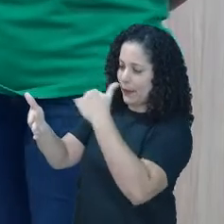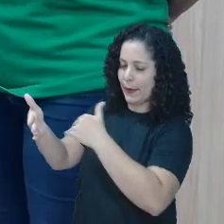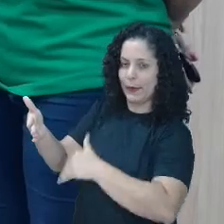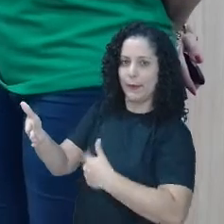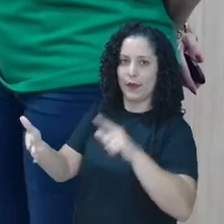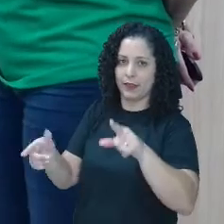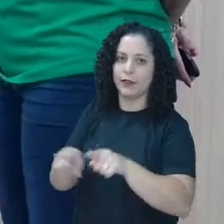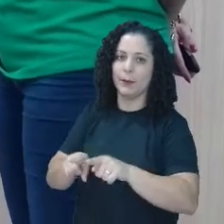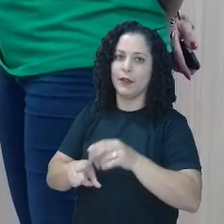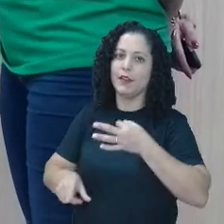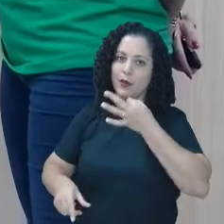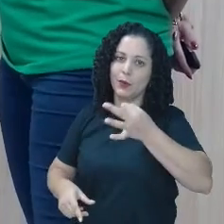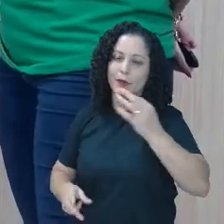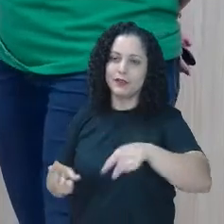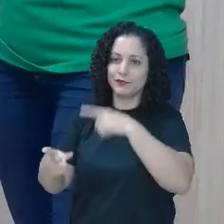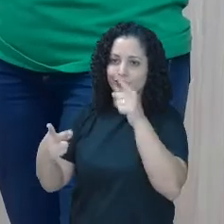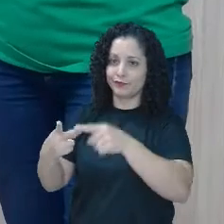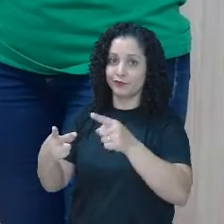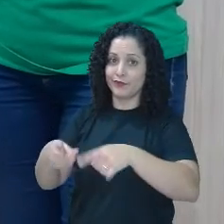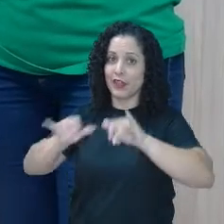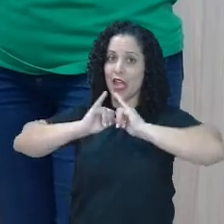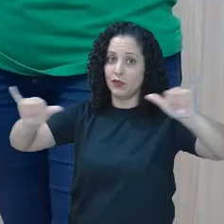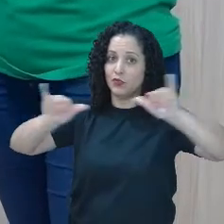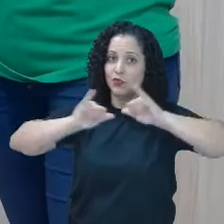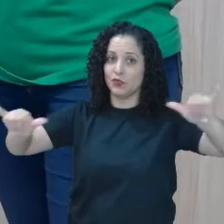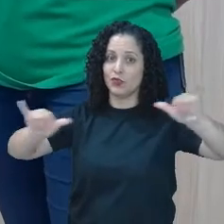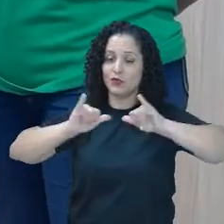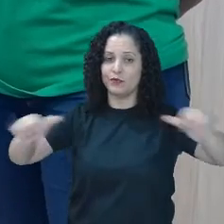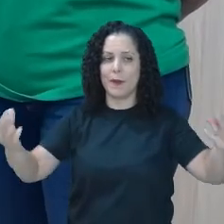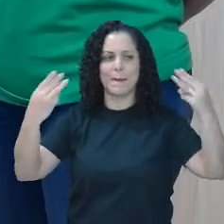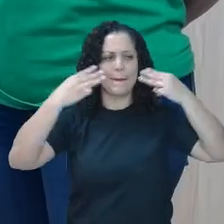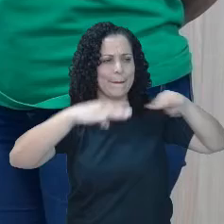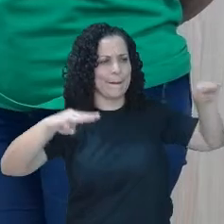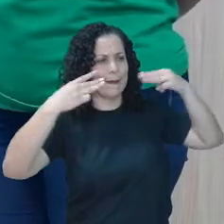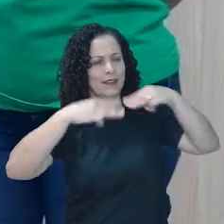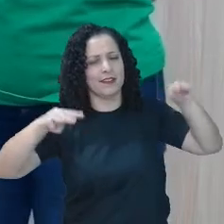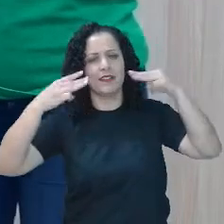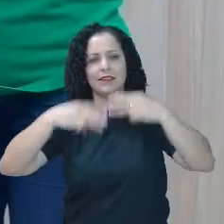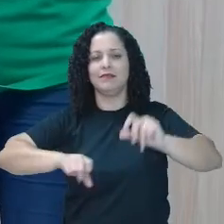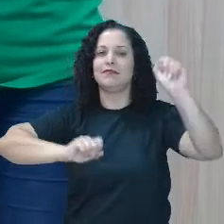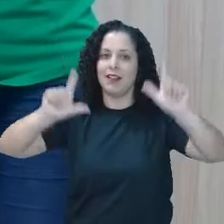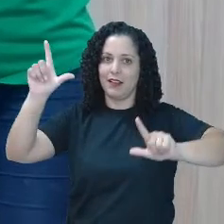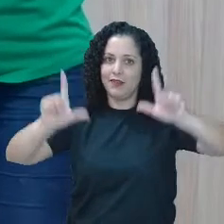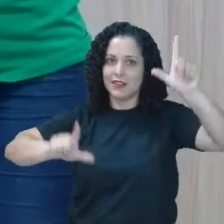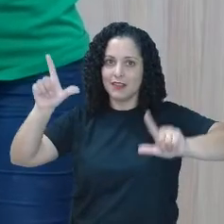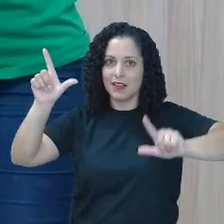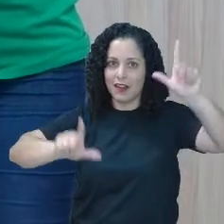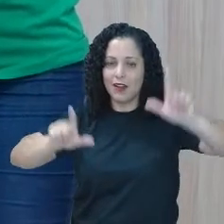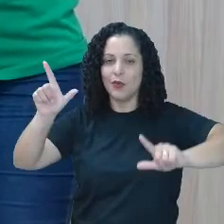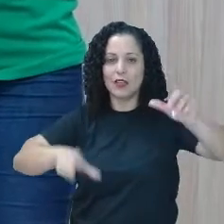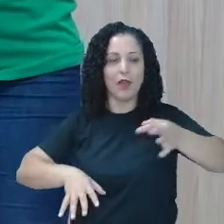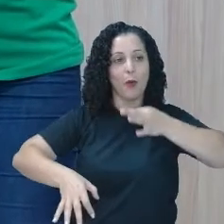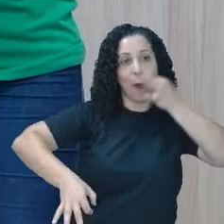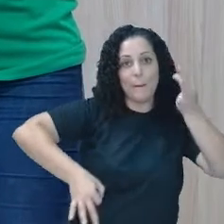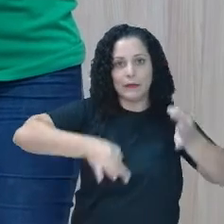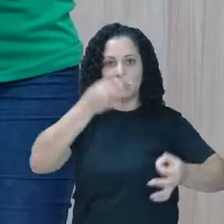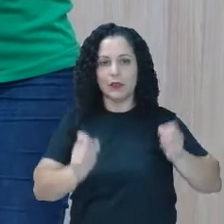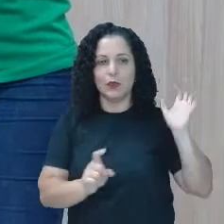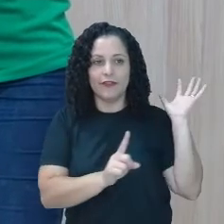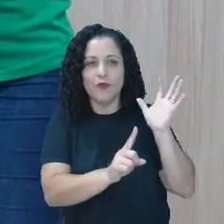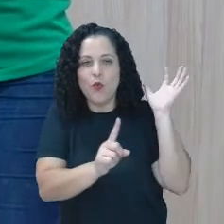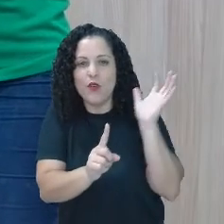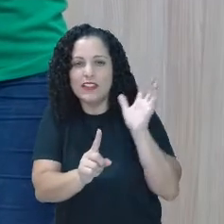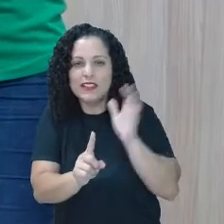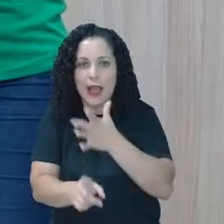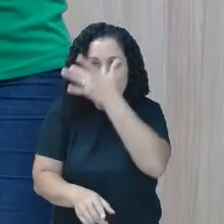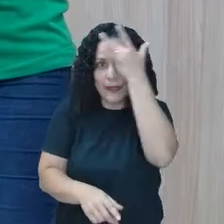argumentação. Temos anúncio publicitário, que é o que mais tem, né, na televisão. Eles usam de argumentos que a pessoa fica com